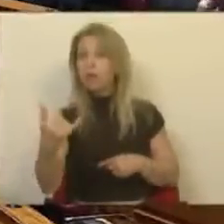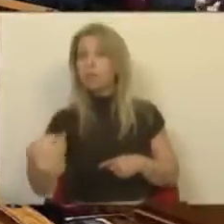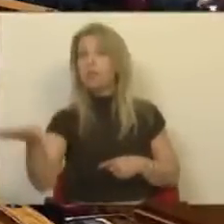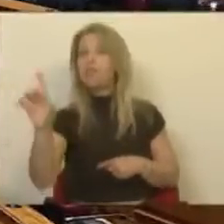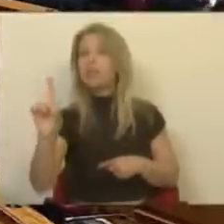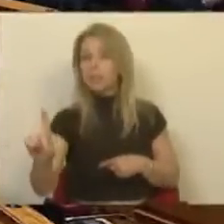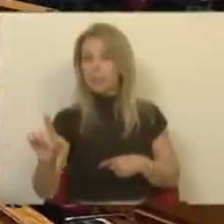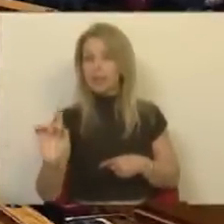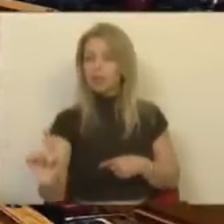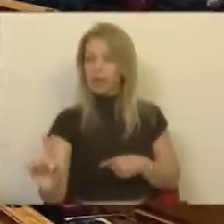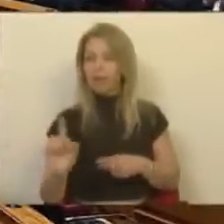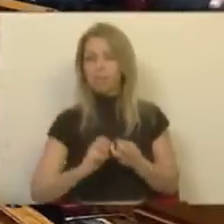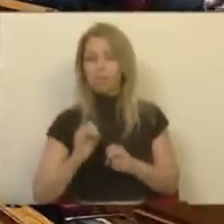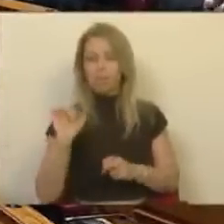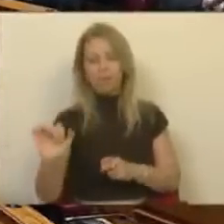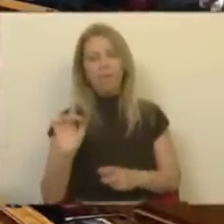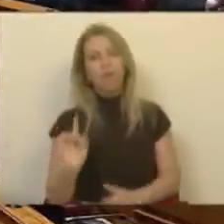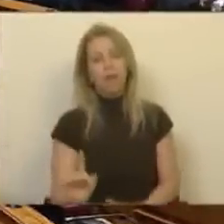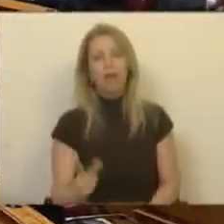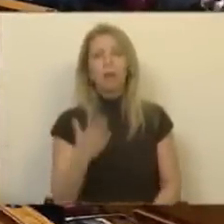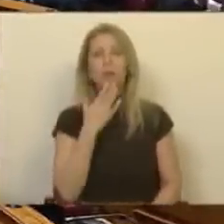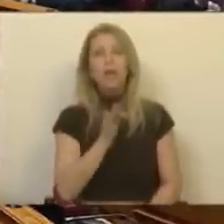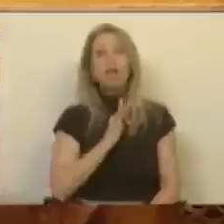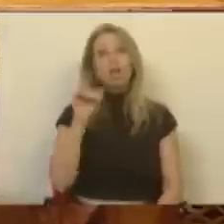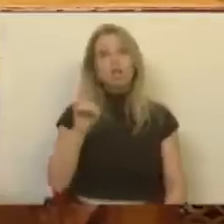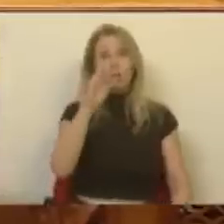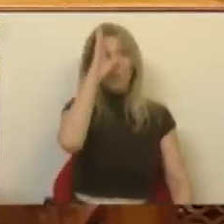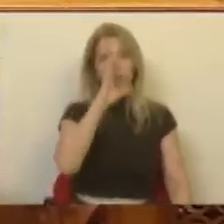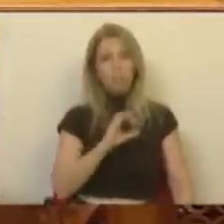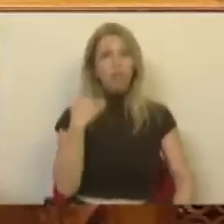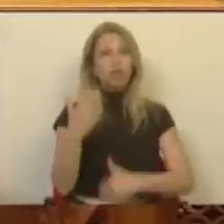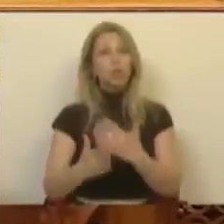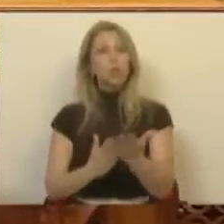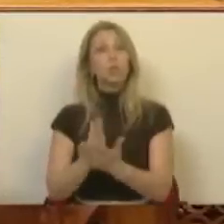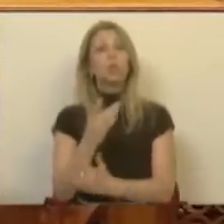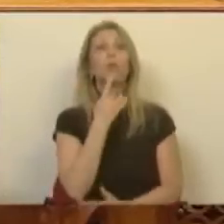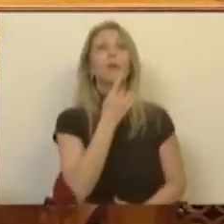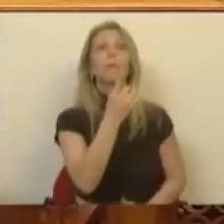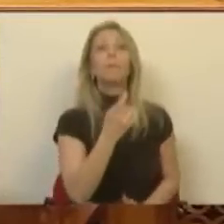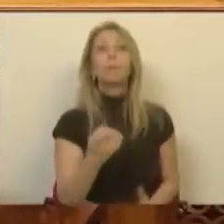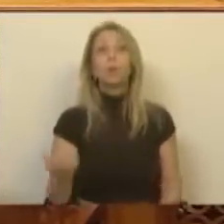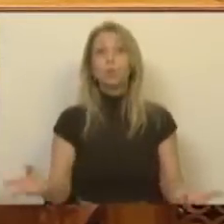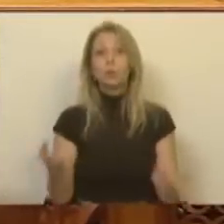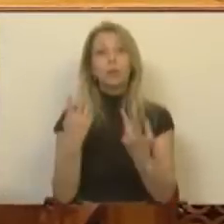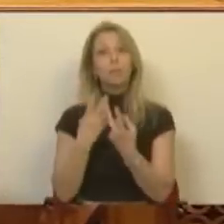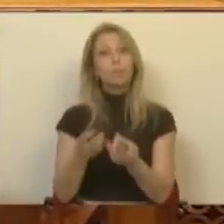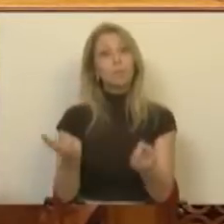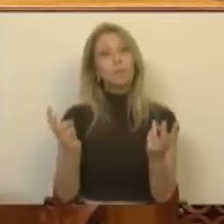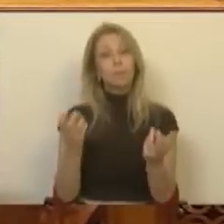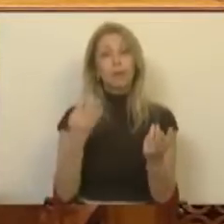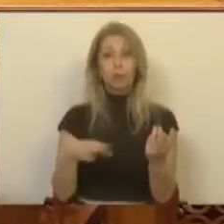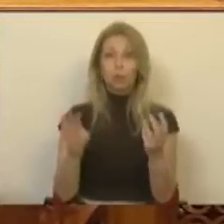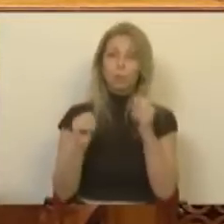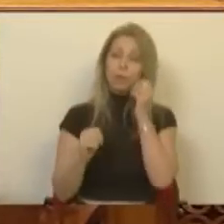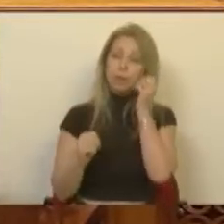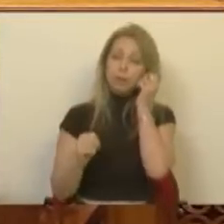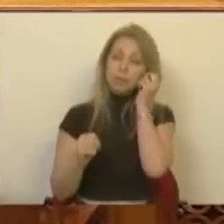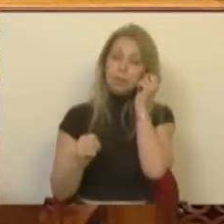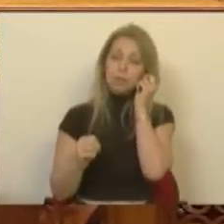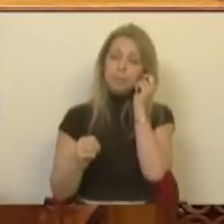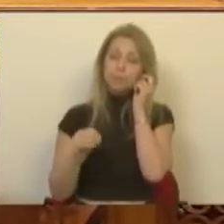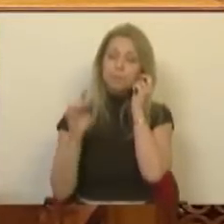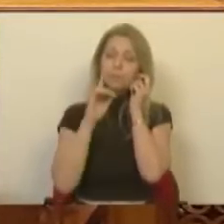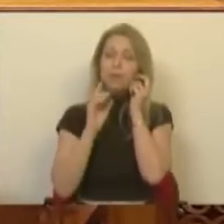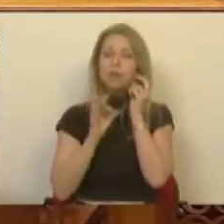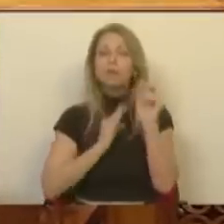Muito obrigado senhor primário Ministro continuando com as perguntas por parte da bancada do partido socialista tem a palavra